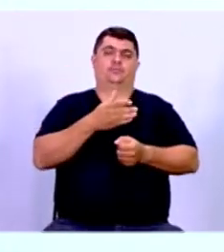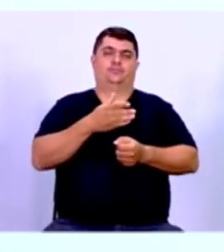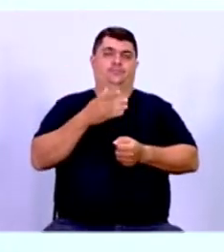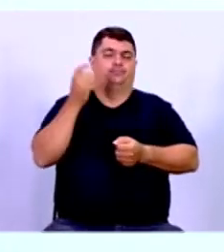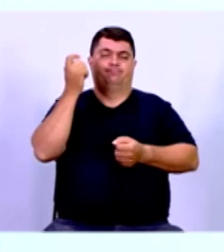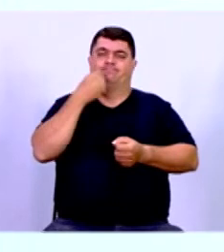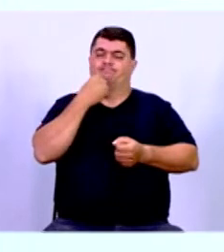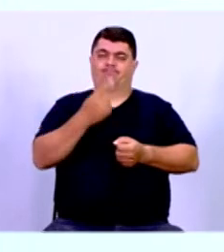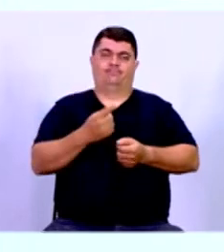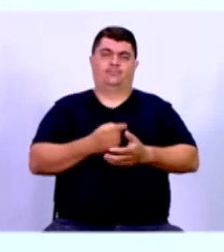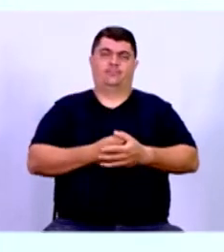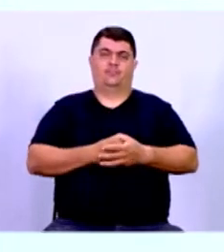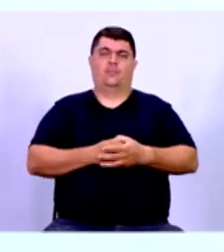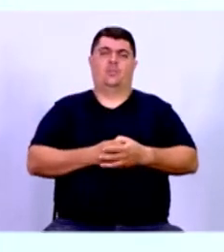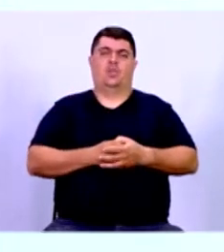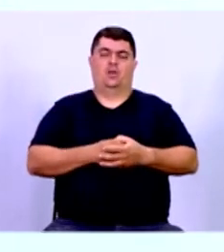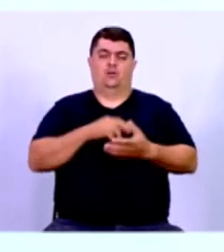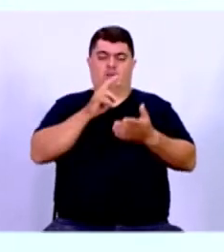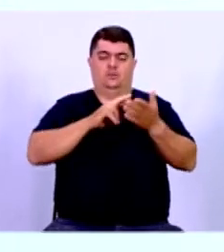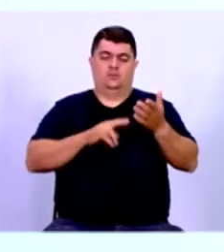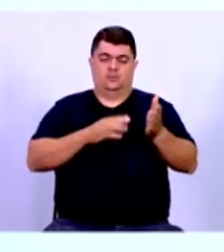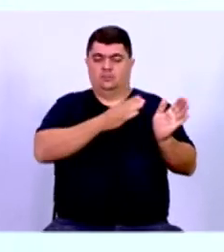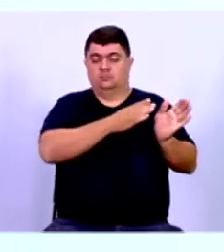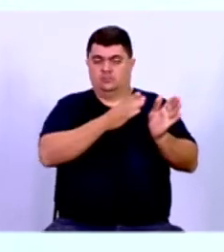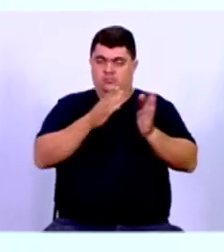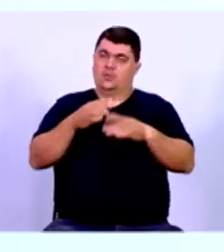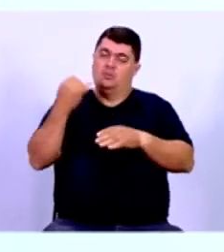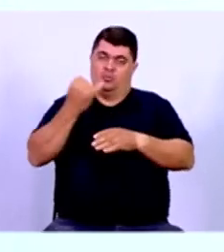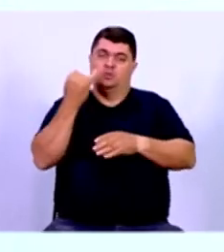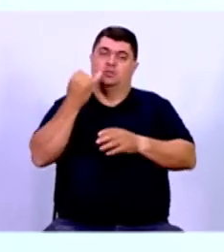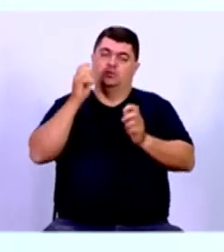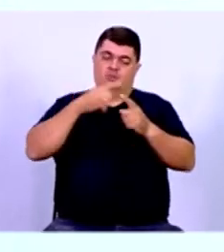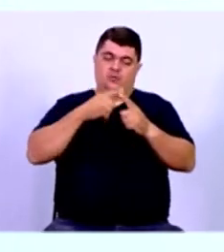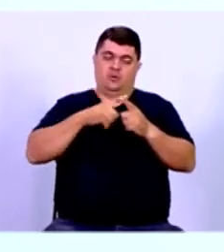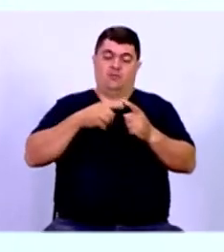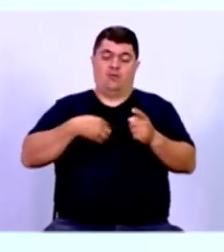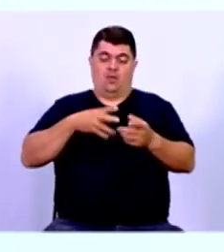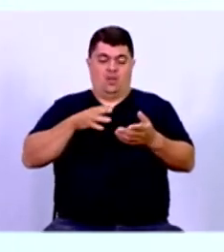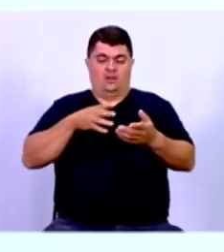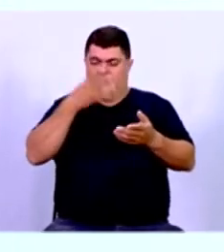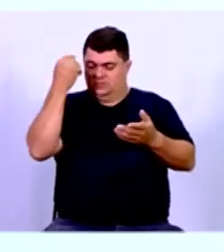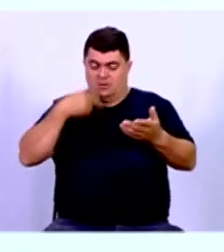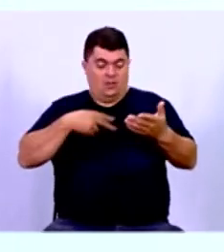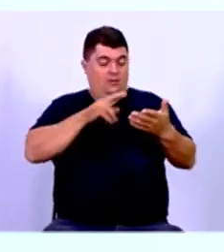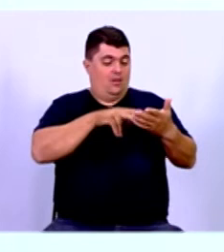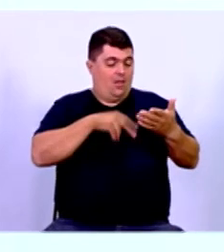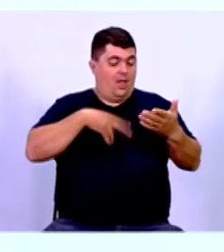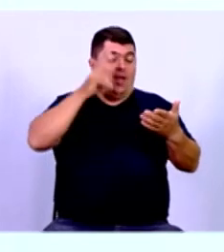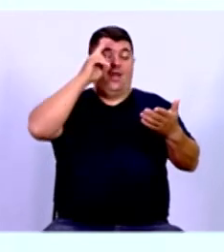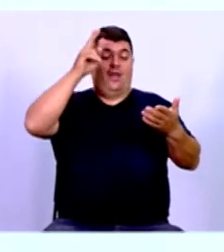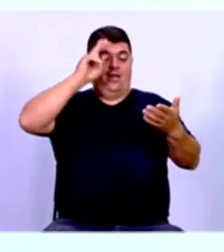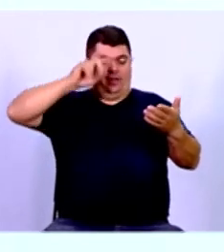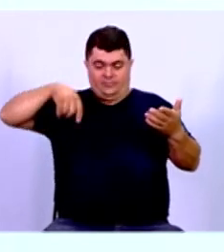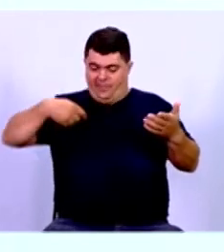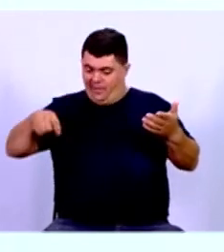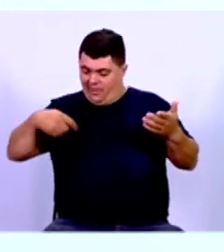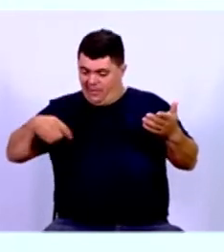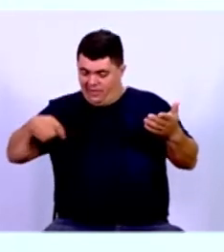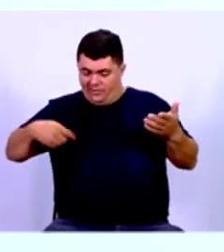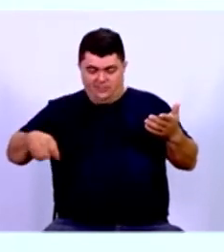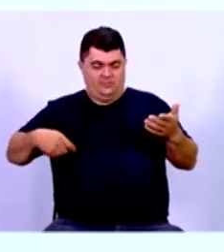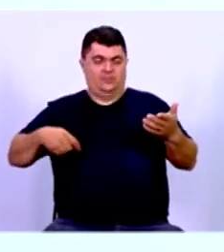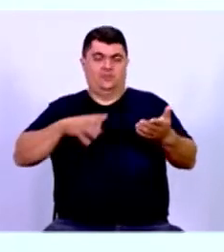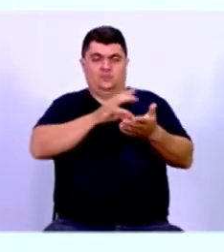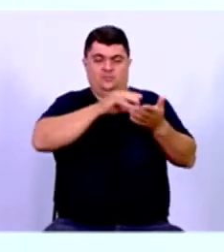É complicado. Então, o relatório parcial tem essa função de você registrar as atividades que você está desenvolvendo, porque a